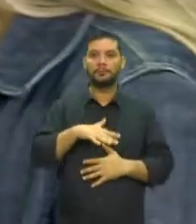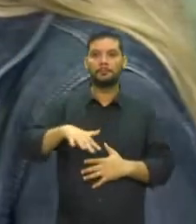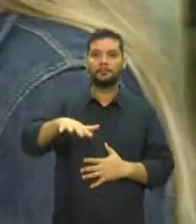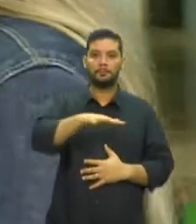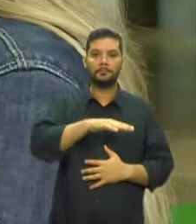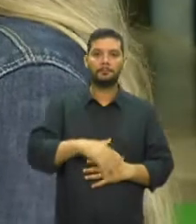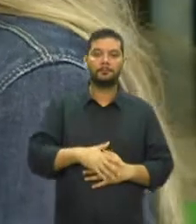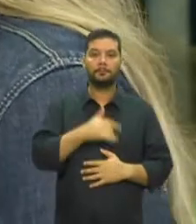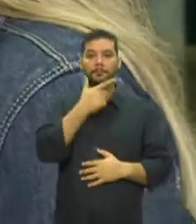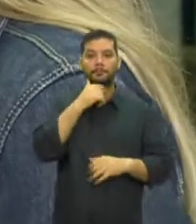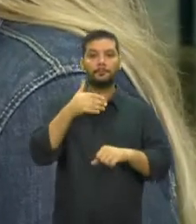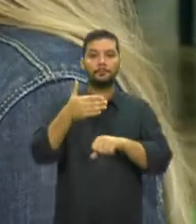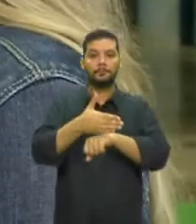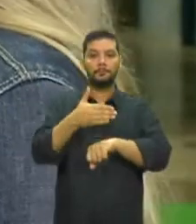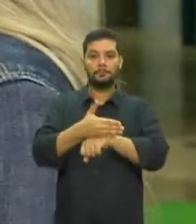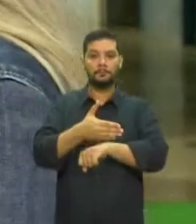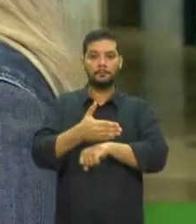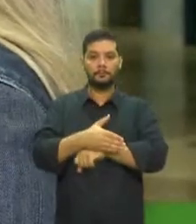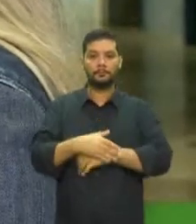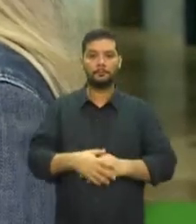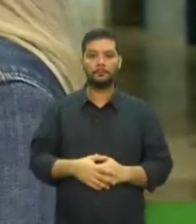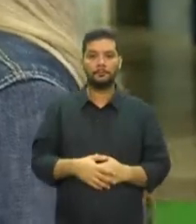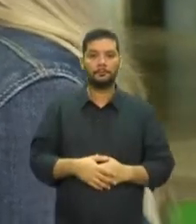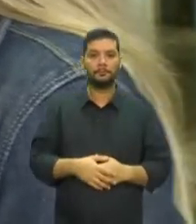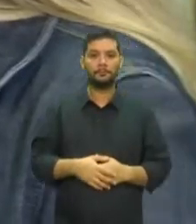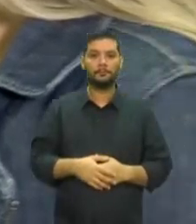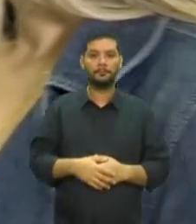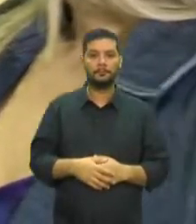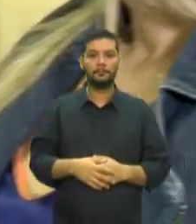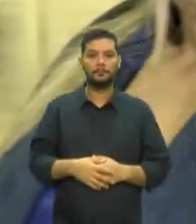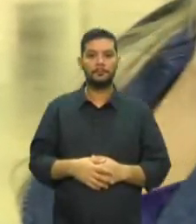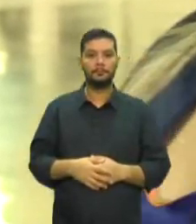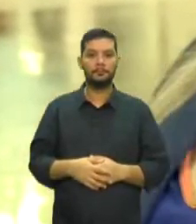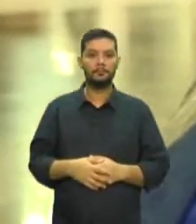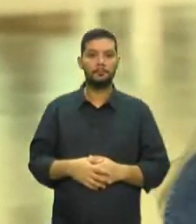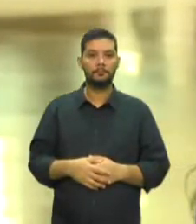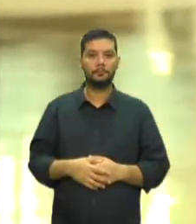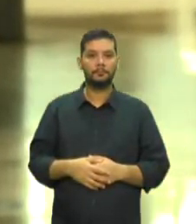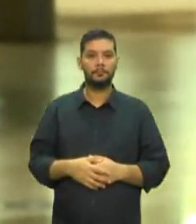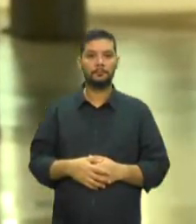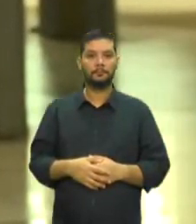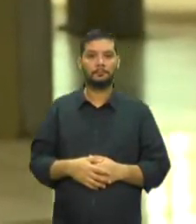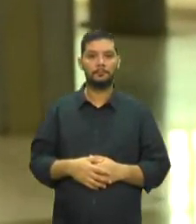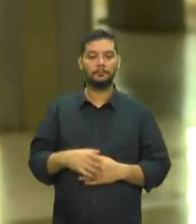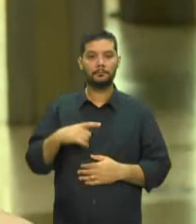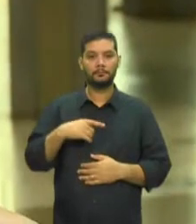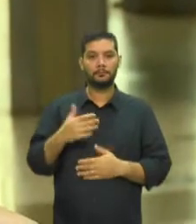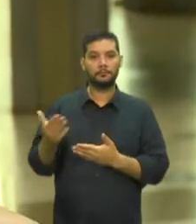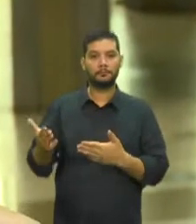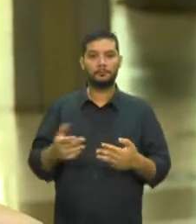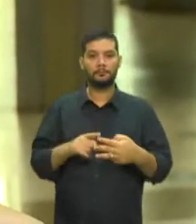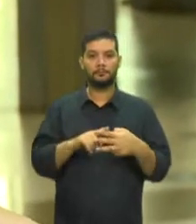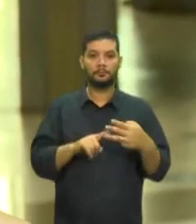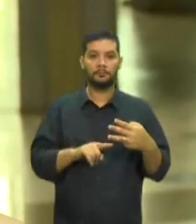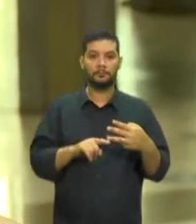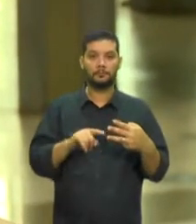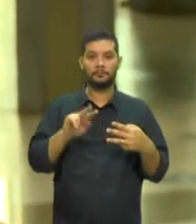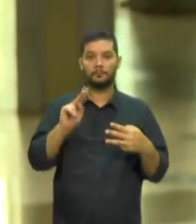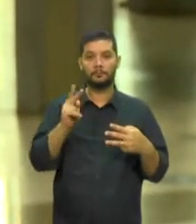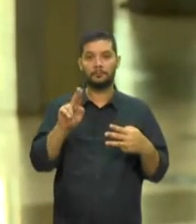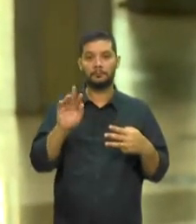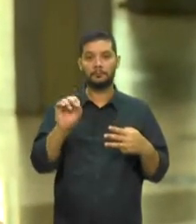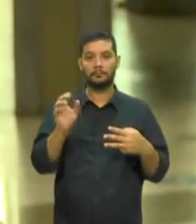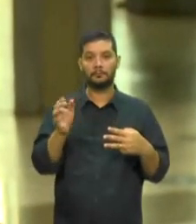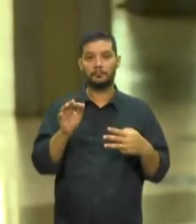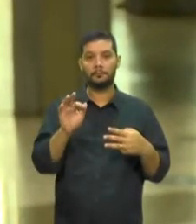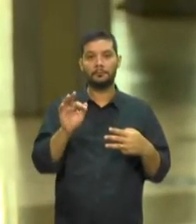participar desse debate? Quais serão os convidados, na verdade? Pronto. Nós temos três convidados, tá certo? O doutor Hugo Frota Magalhães Porto